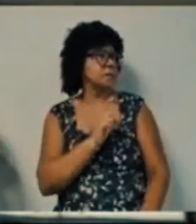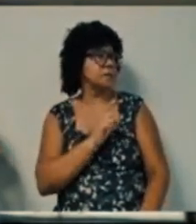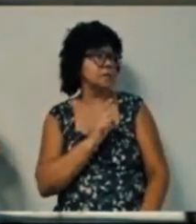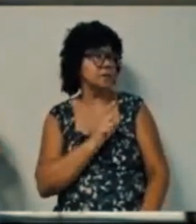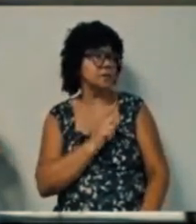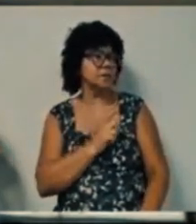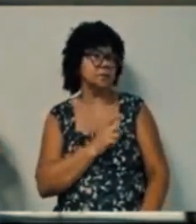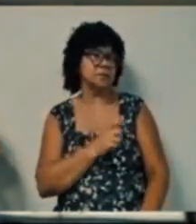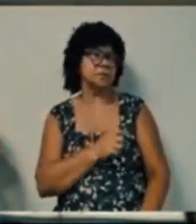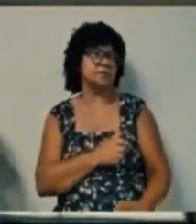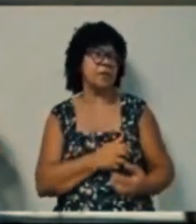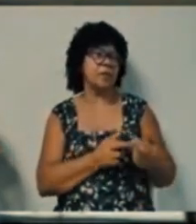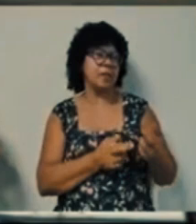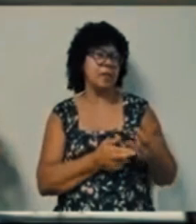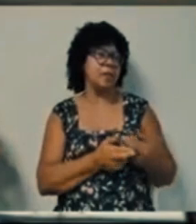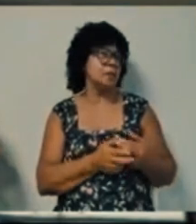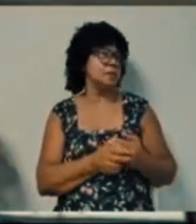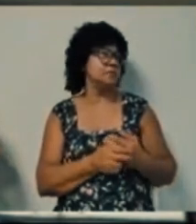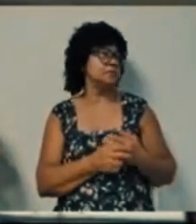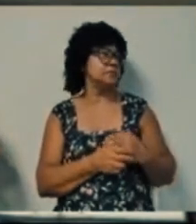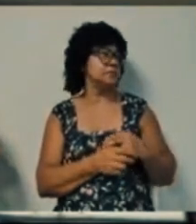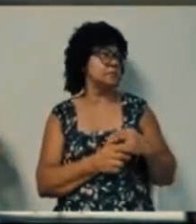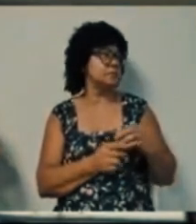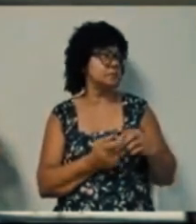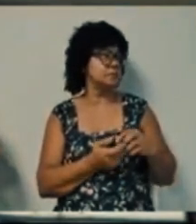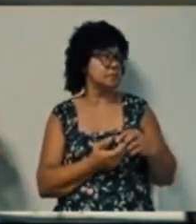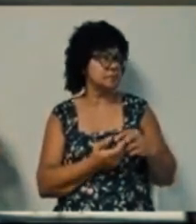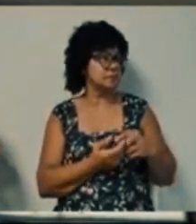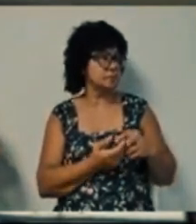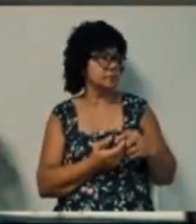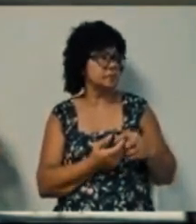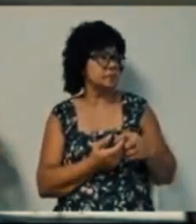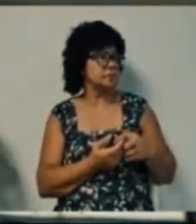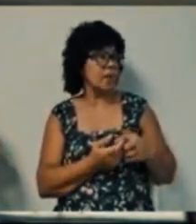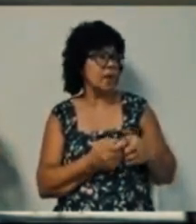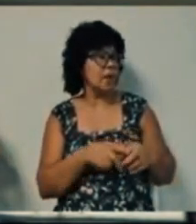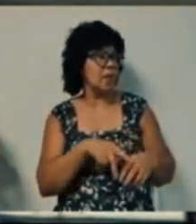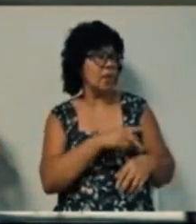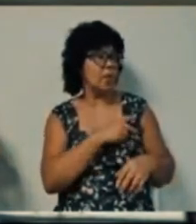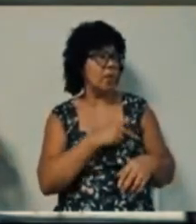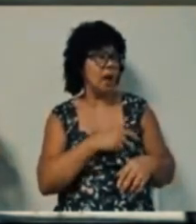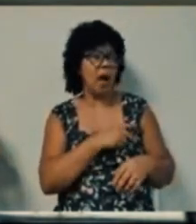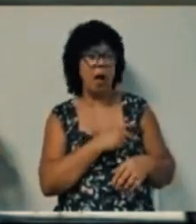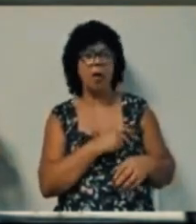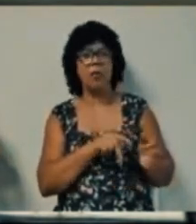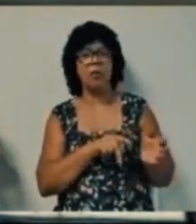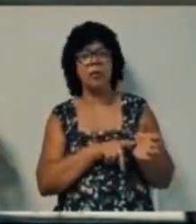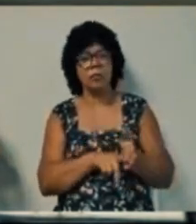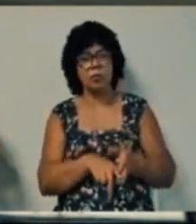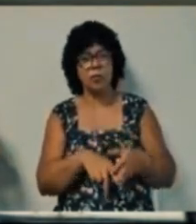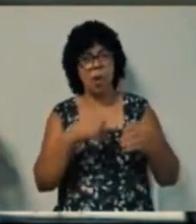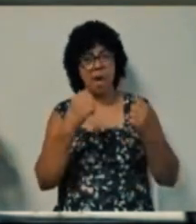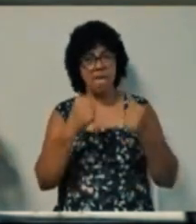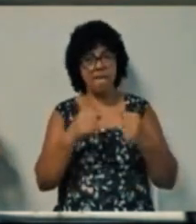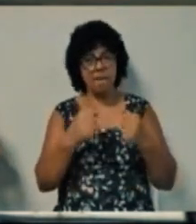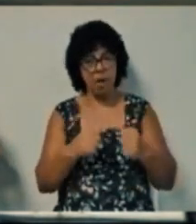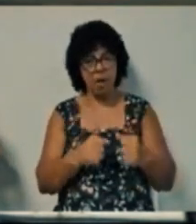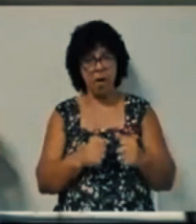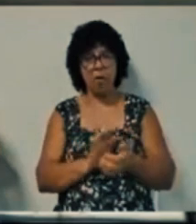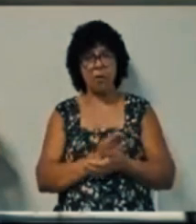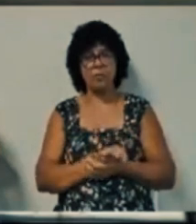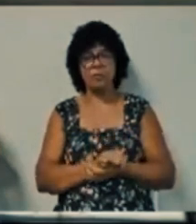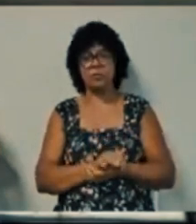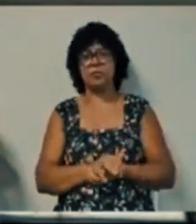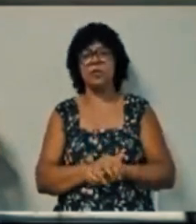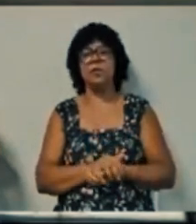quiser usar, a Bíblia não diz, eu estou aqui conjecturando a conversa dos dois. Se tu quiser usar, o tempo livre é das 11 da